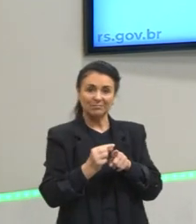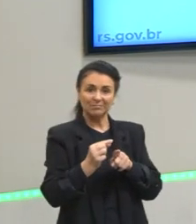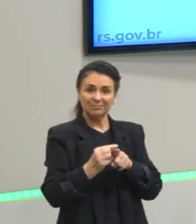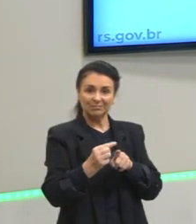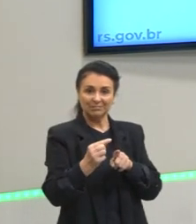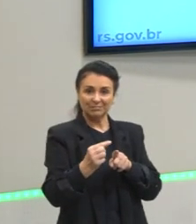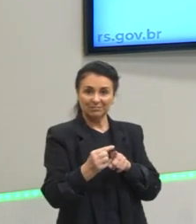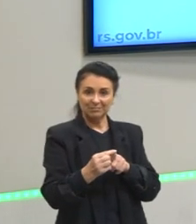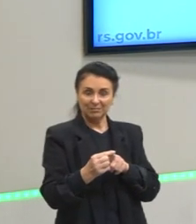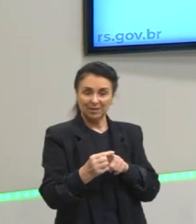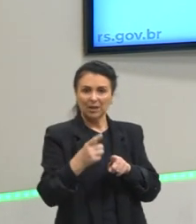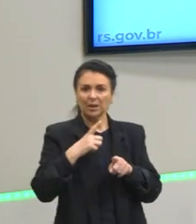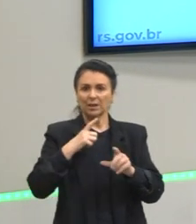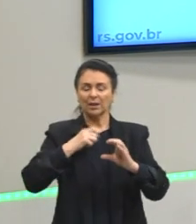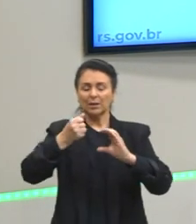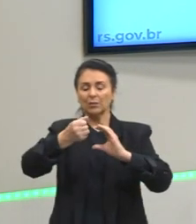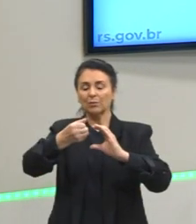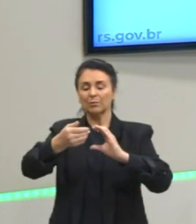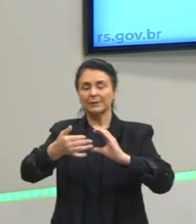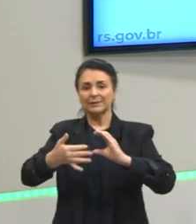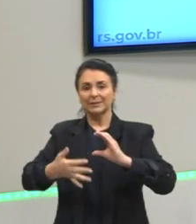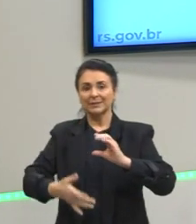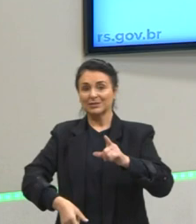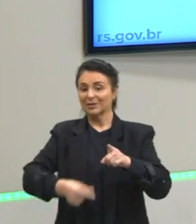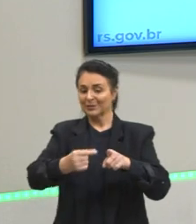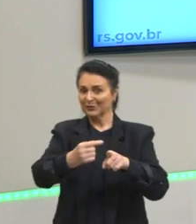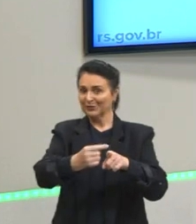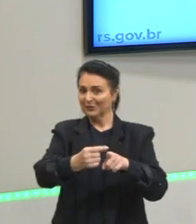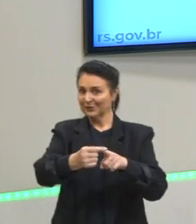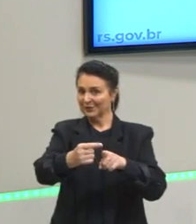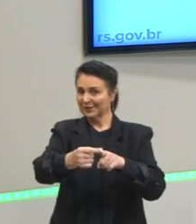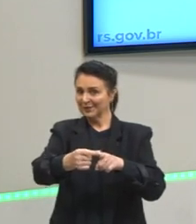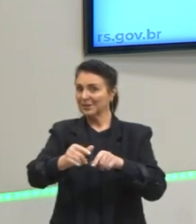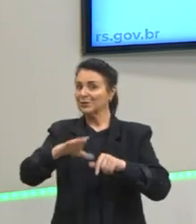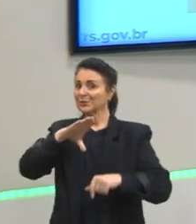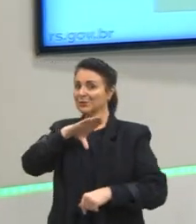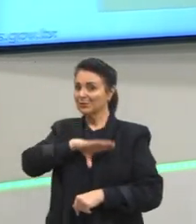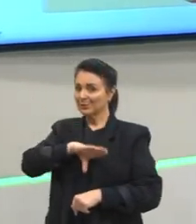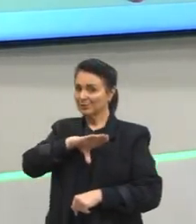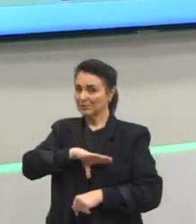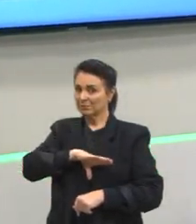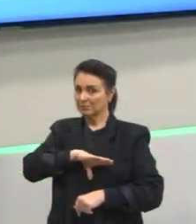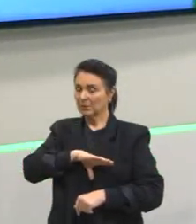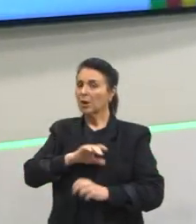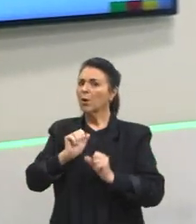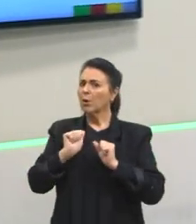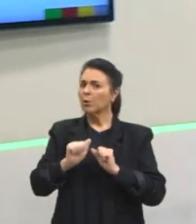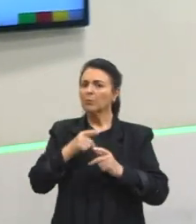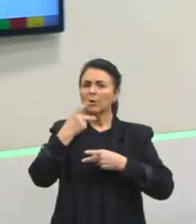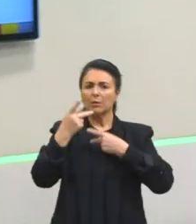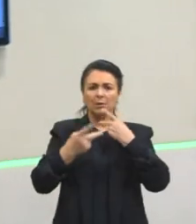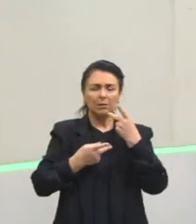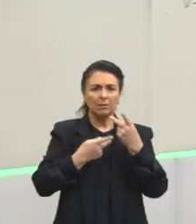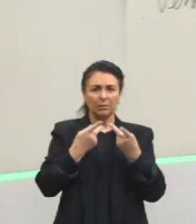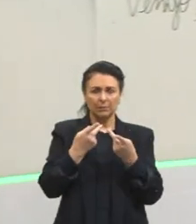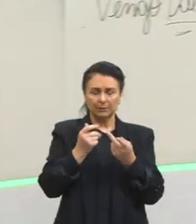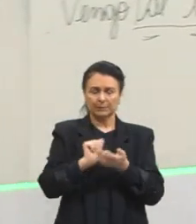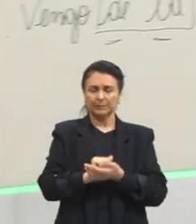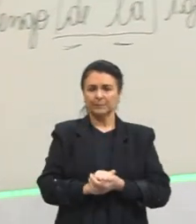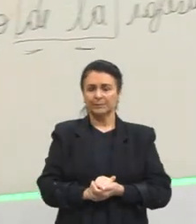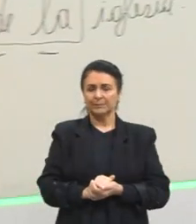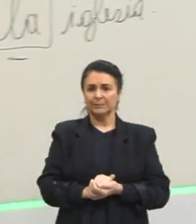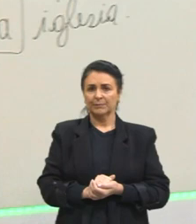termos algumas características fonéticas na língua portuguesa eu posso falar assim